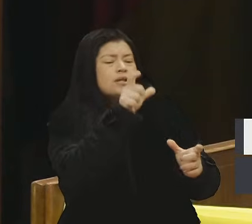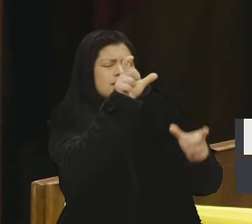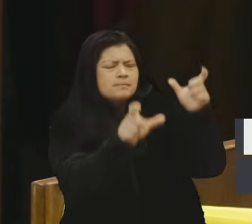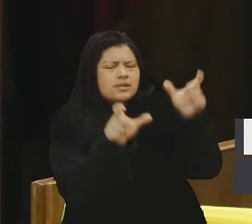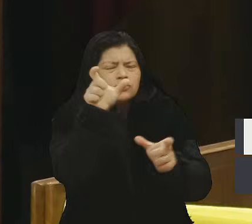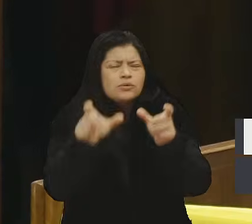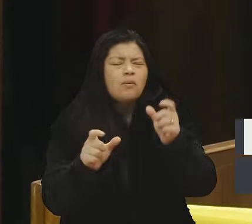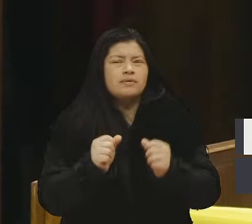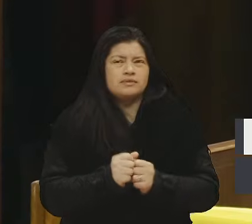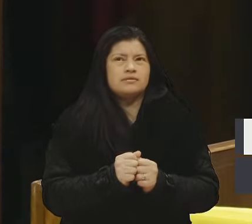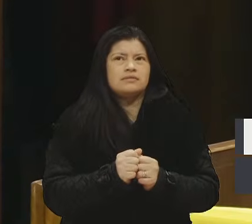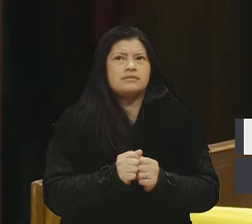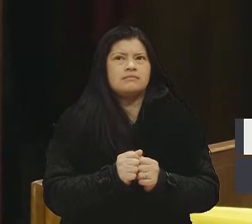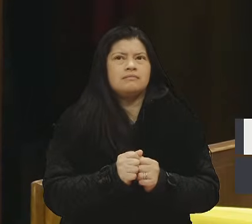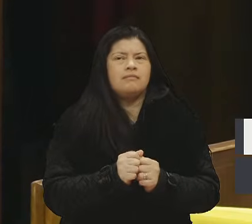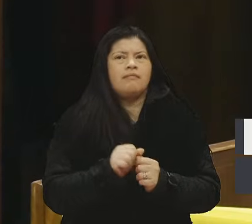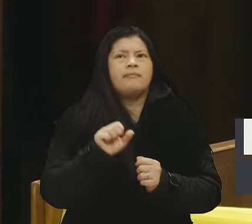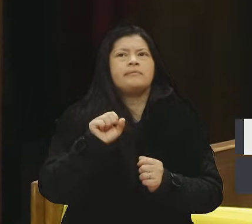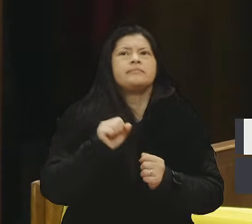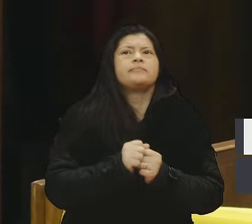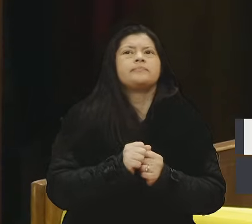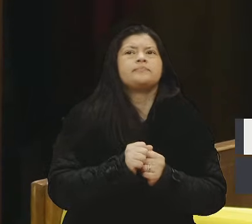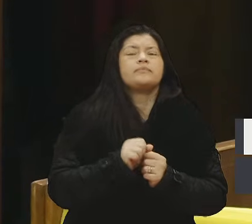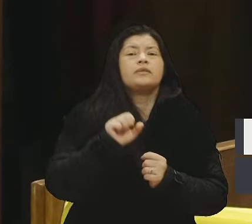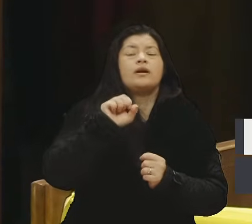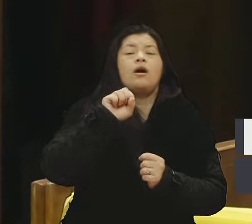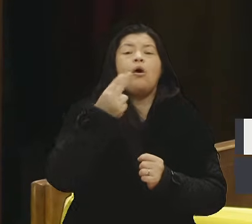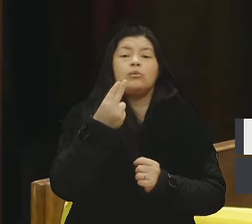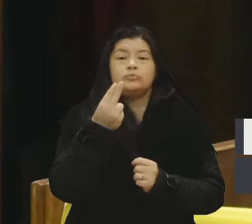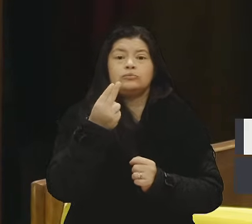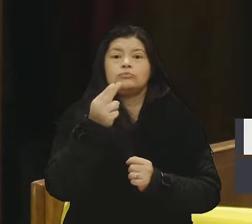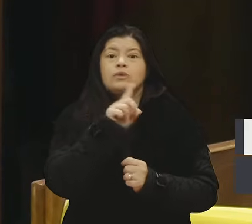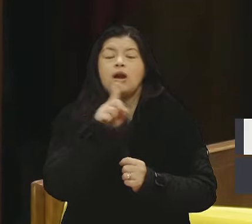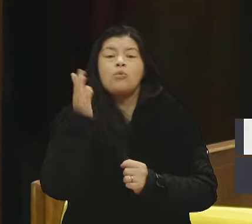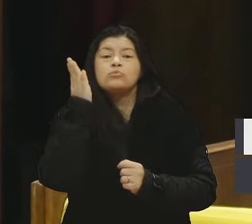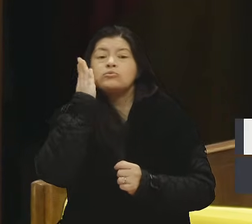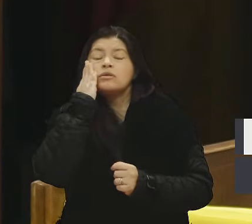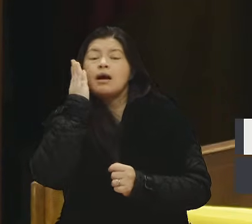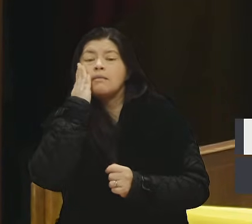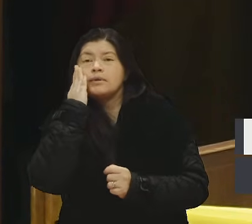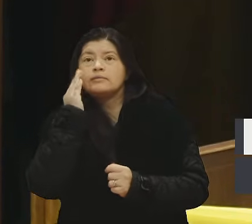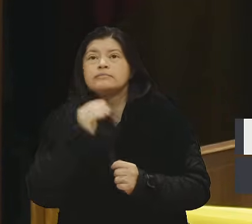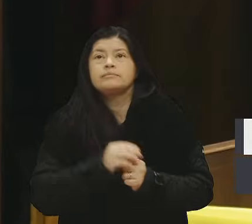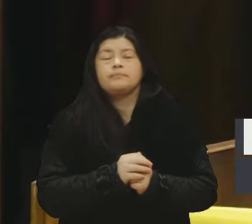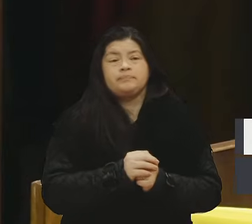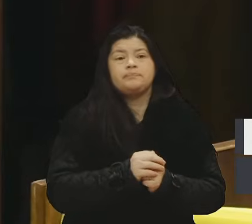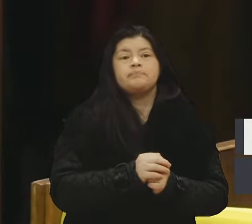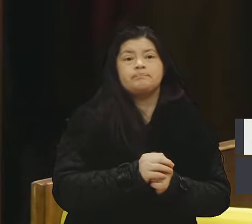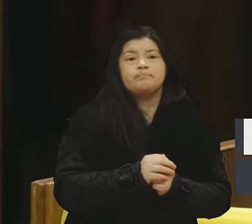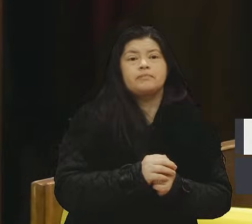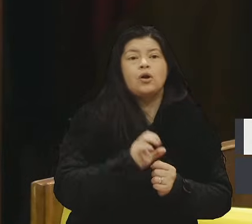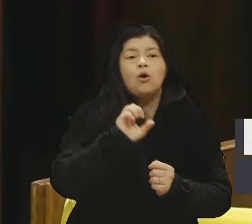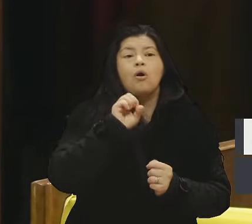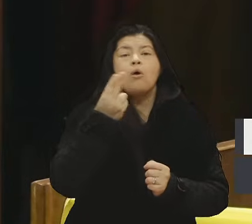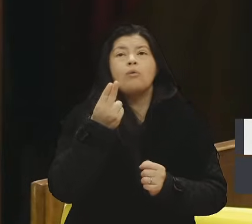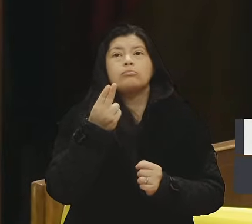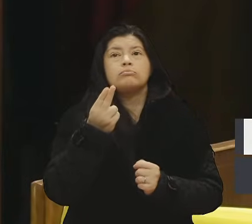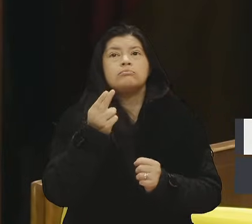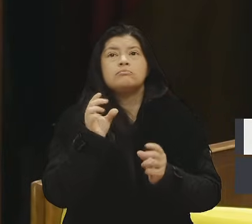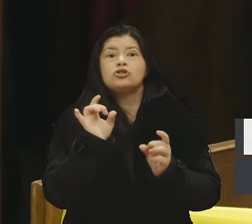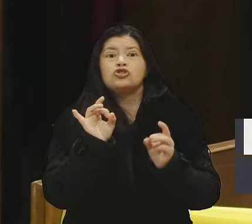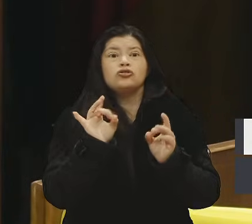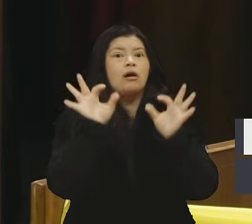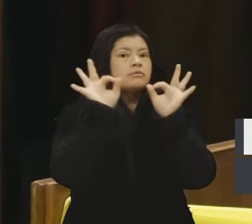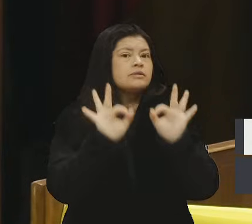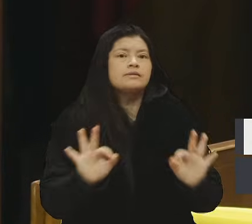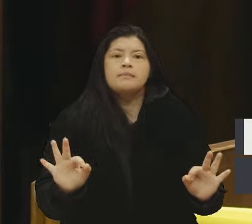que ou não sabem, por ignorância, e isso não é novidade para ninguém, ou simplesmente estão mentindo na